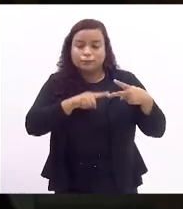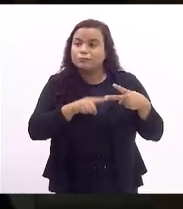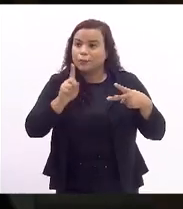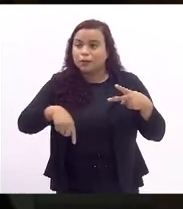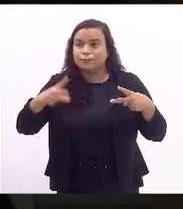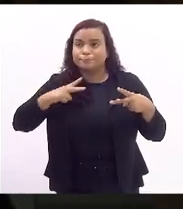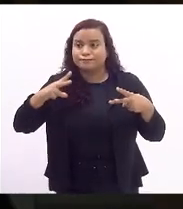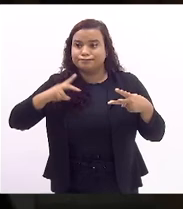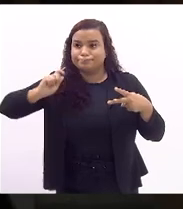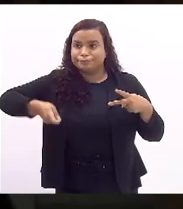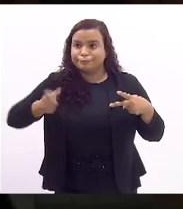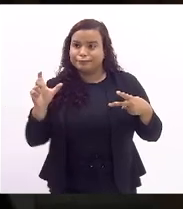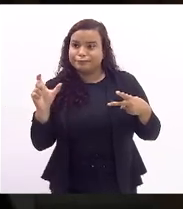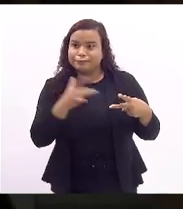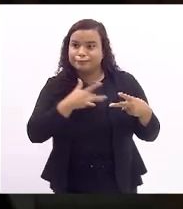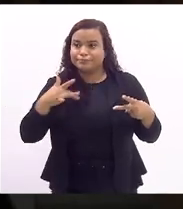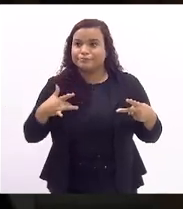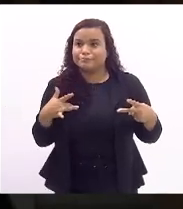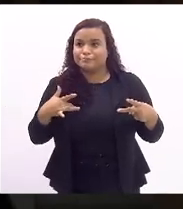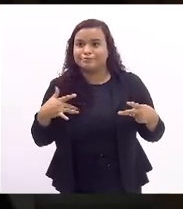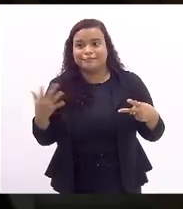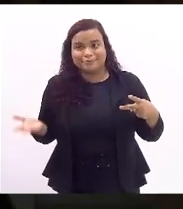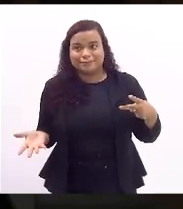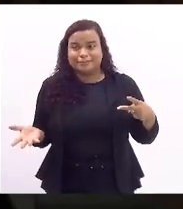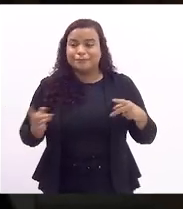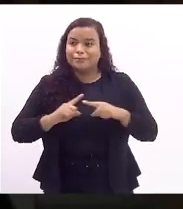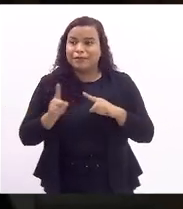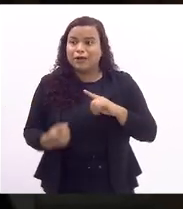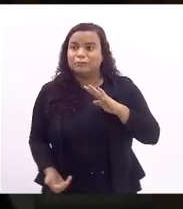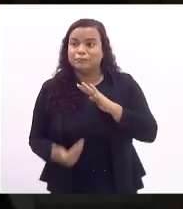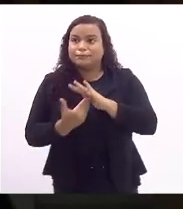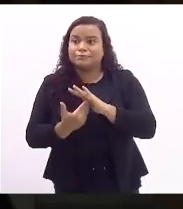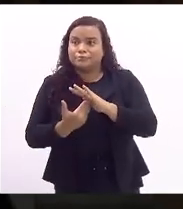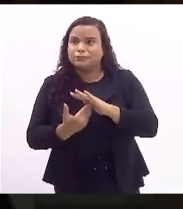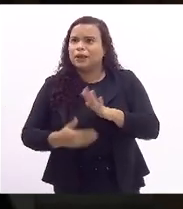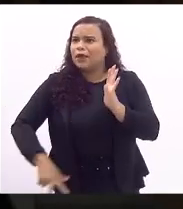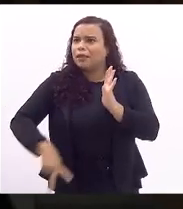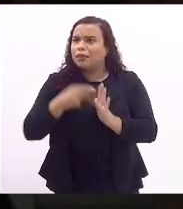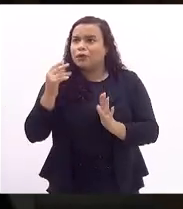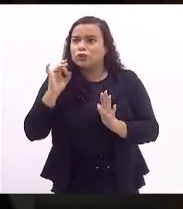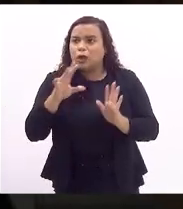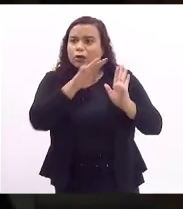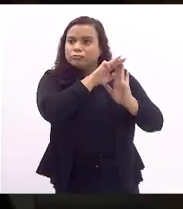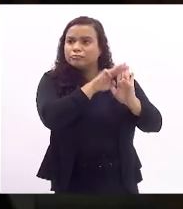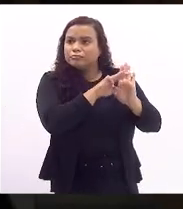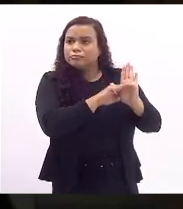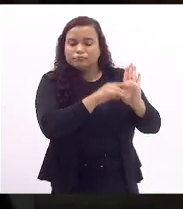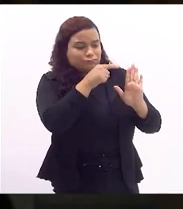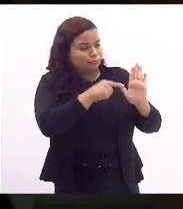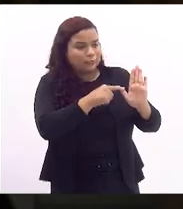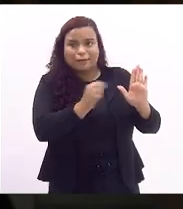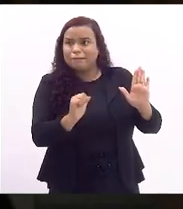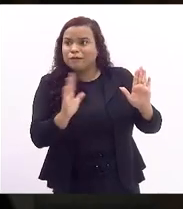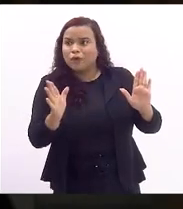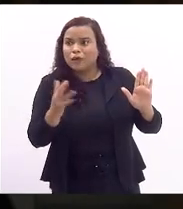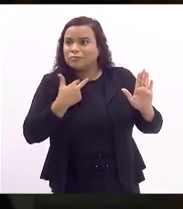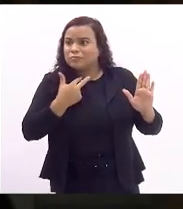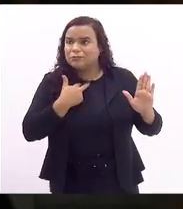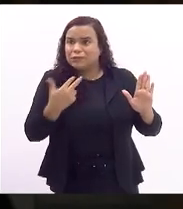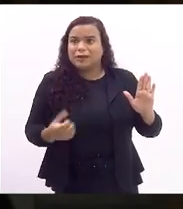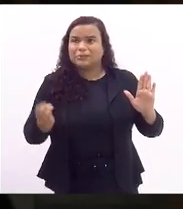segundo é plano de saúde e a sua alimentação Oi é péssima é